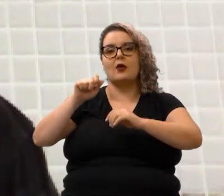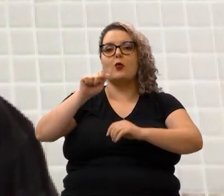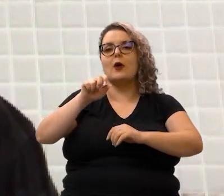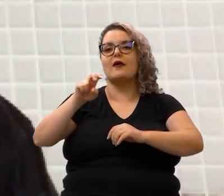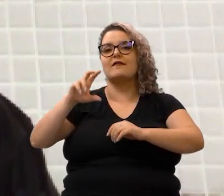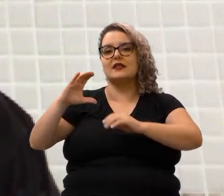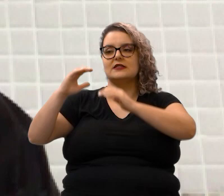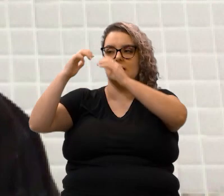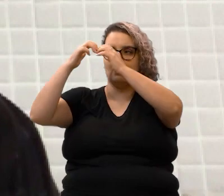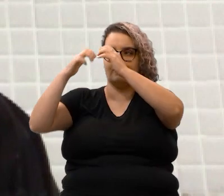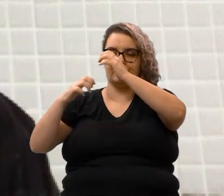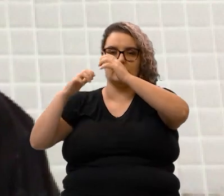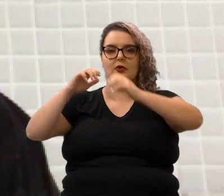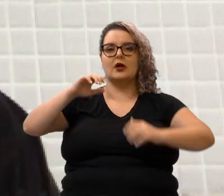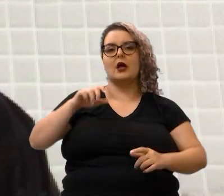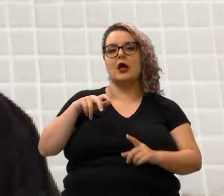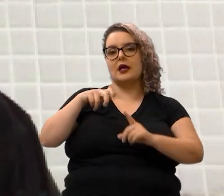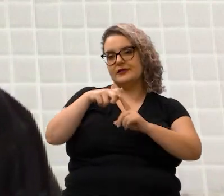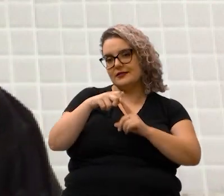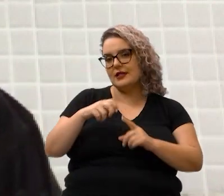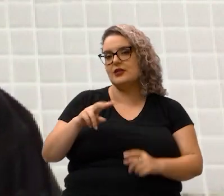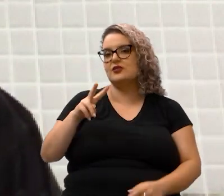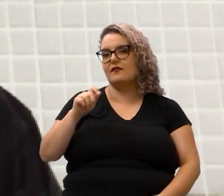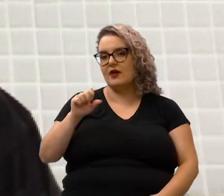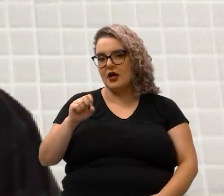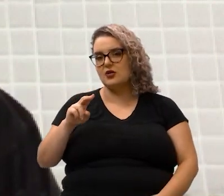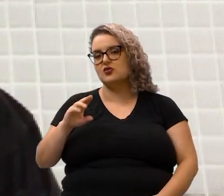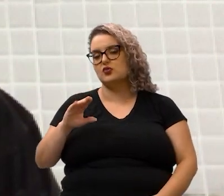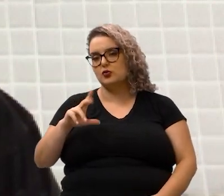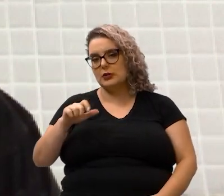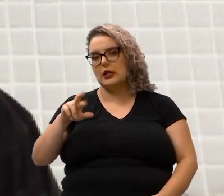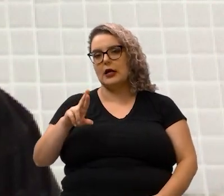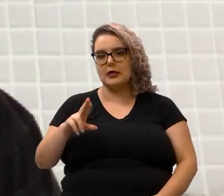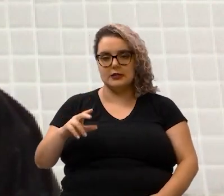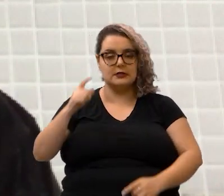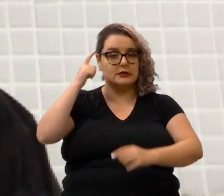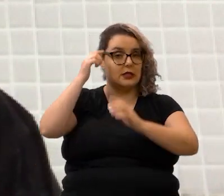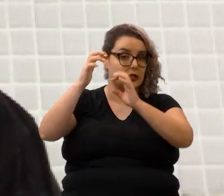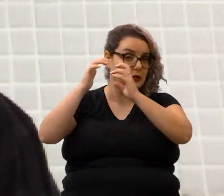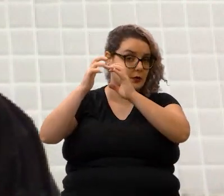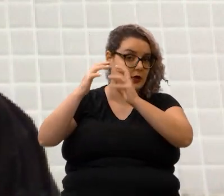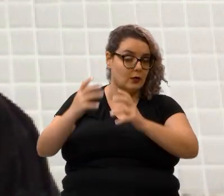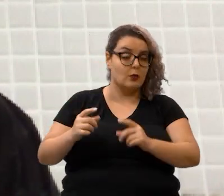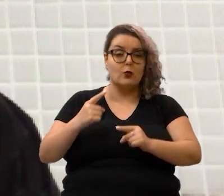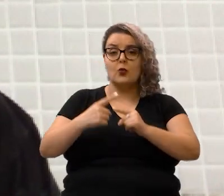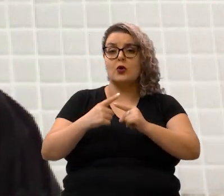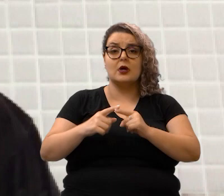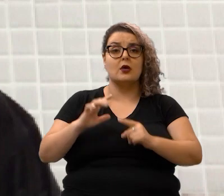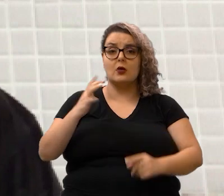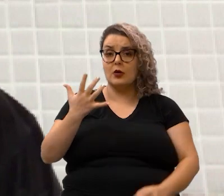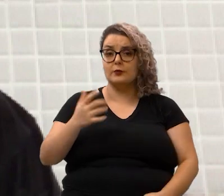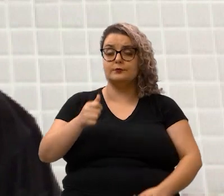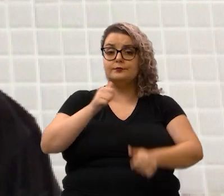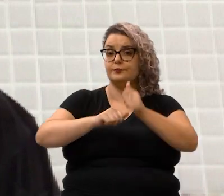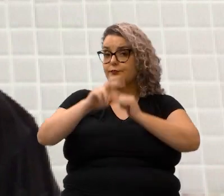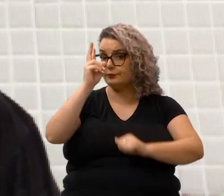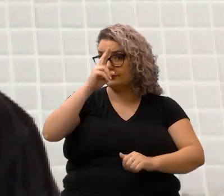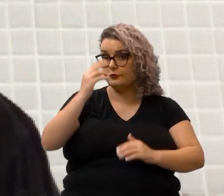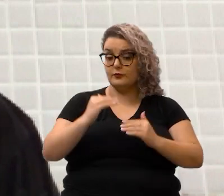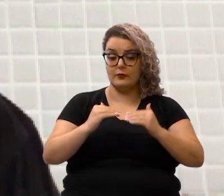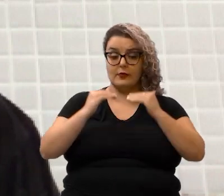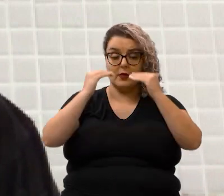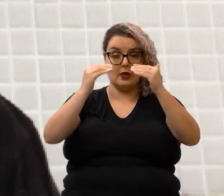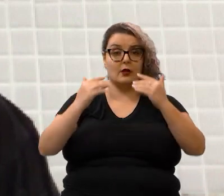acidente vascular cerebral, né? Então, por que isso ocorre? O álcool, o